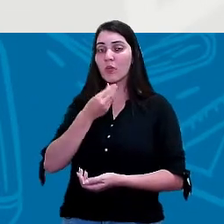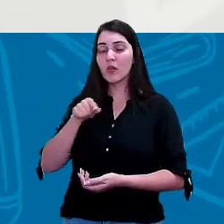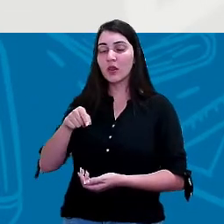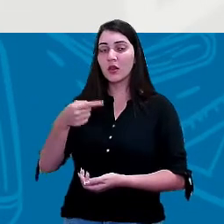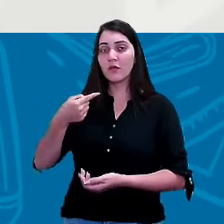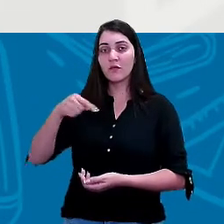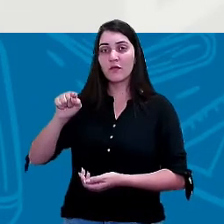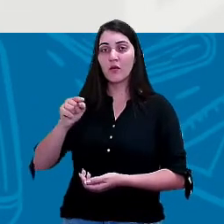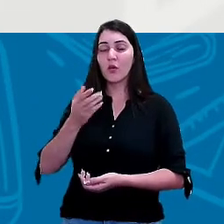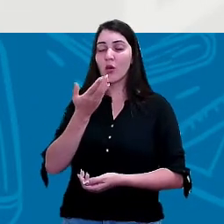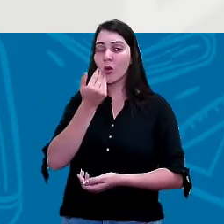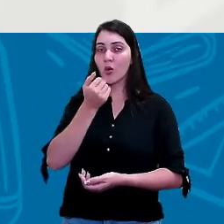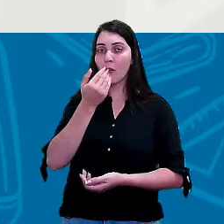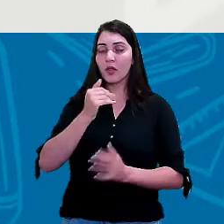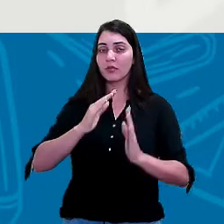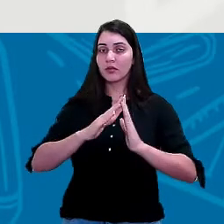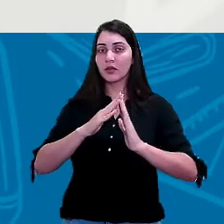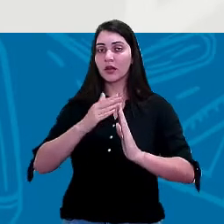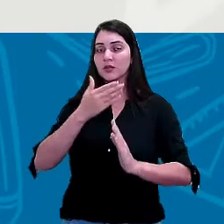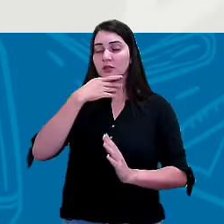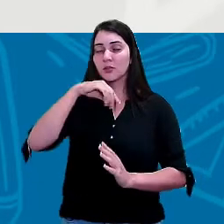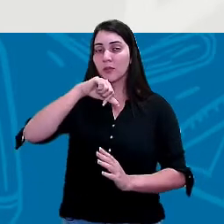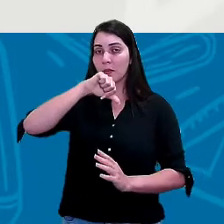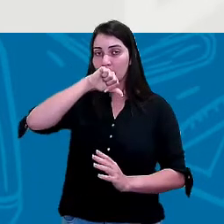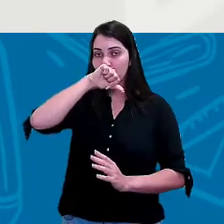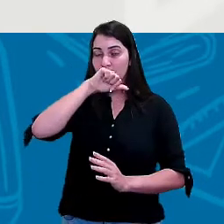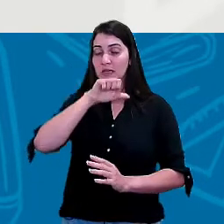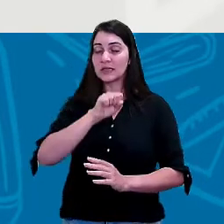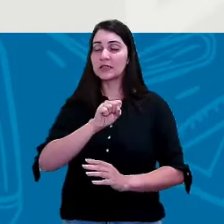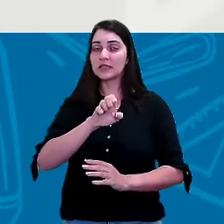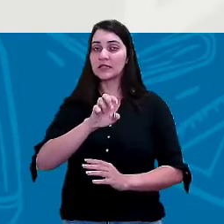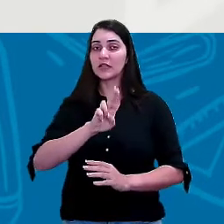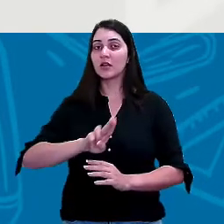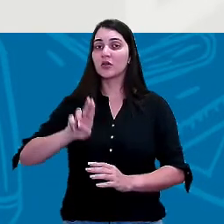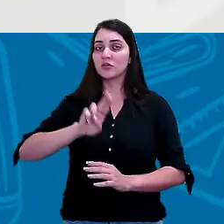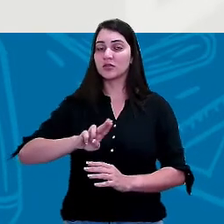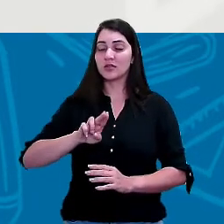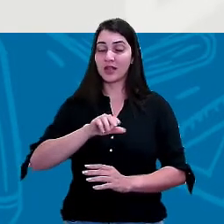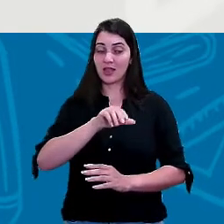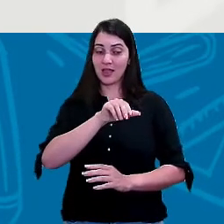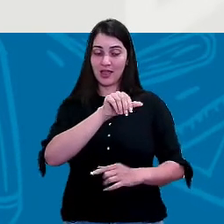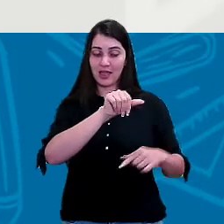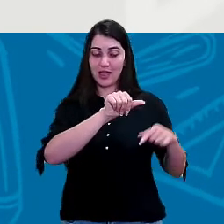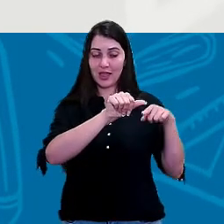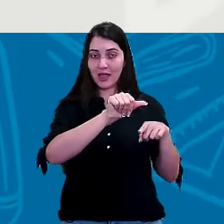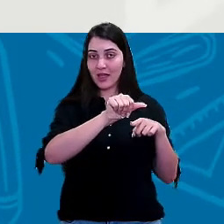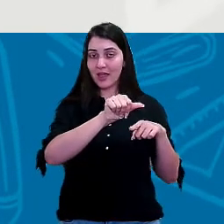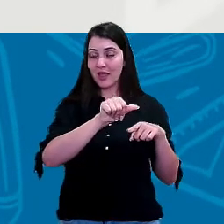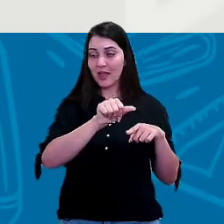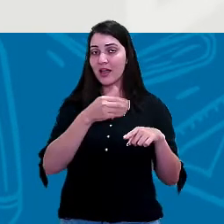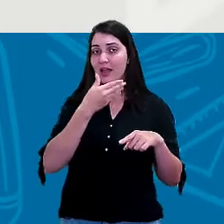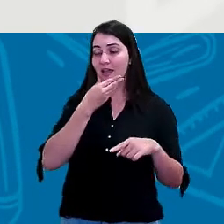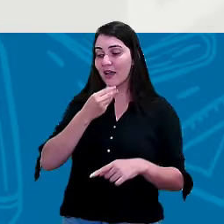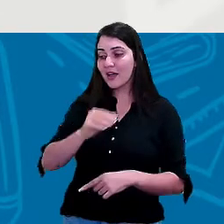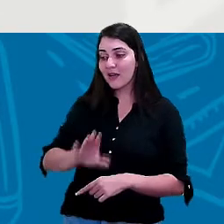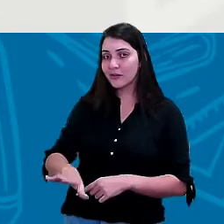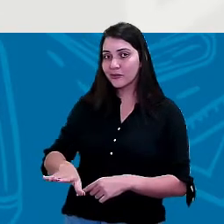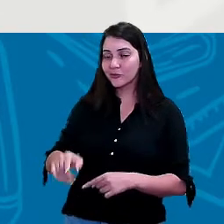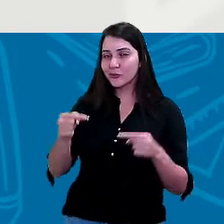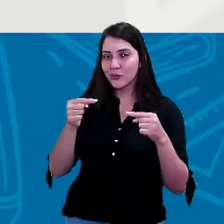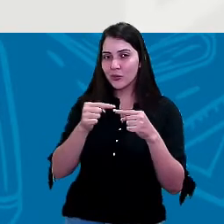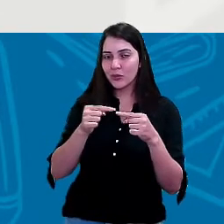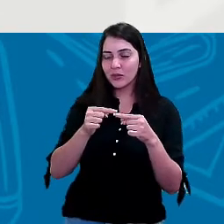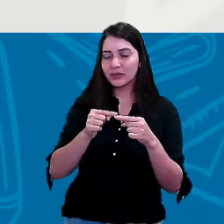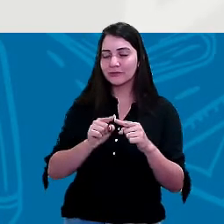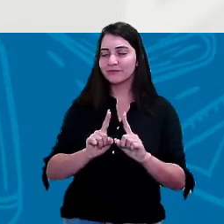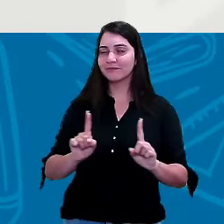foi jantar na casa dos pais. Se eu colocasse a garoto, combina, gente. A garoto,